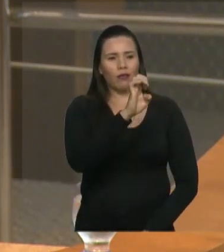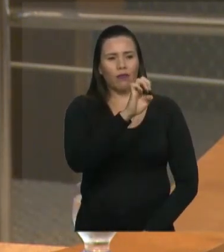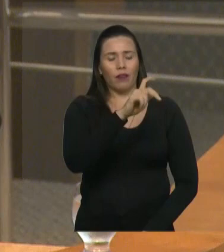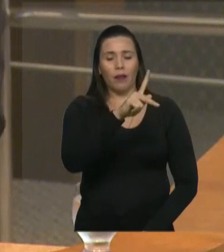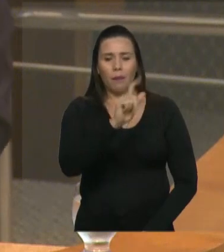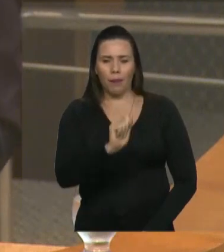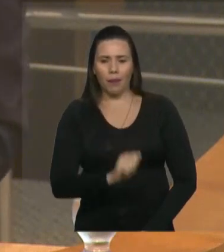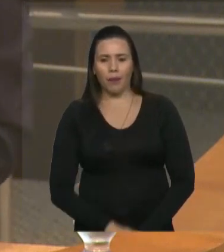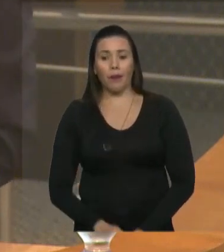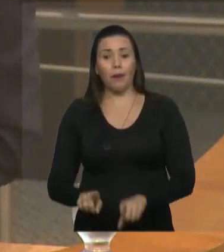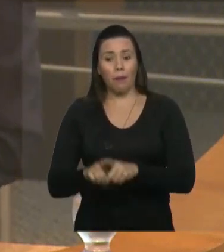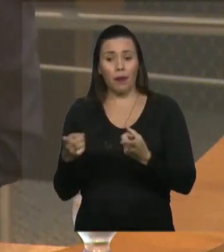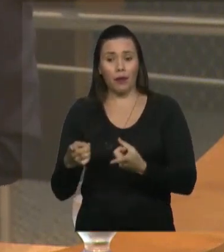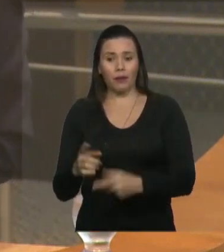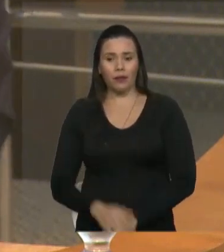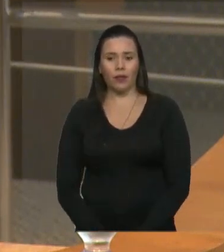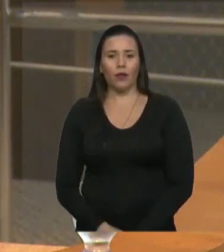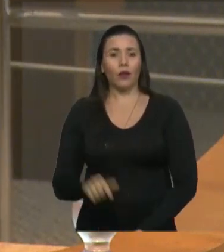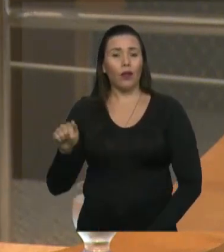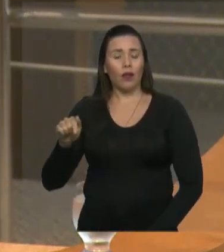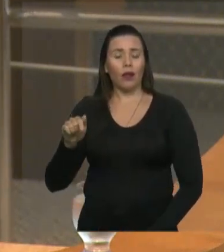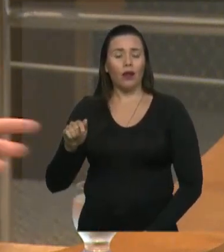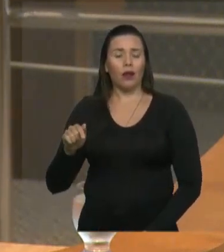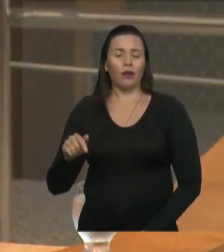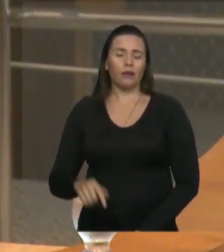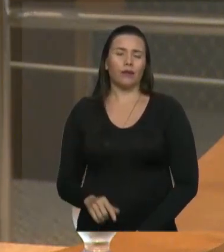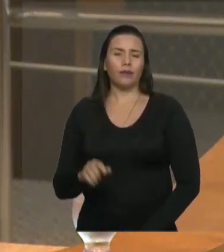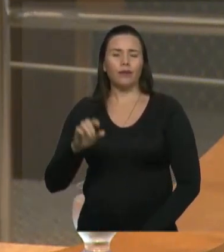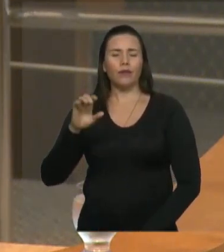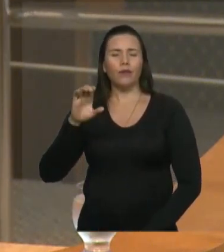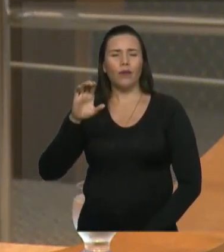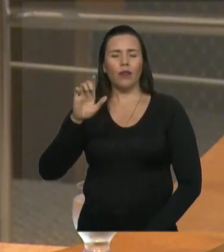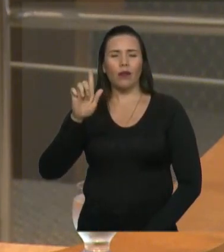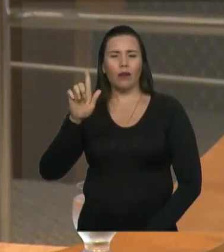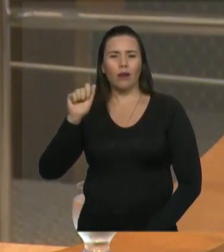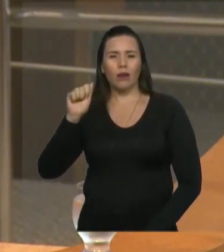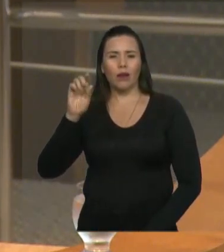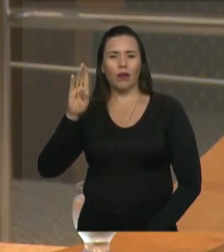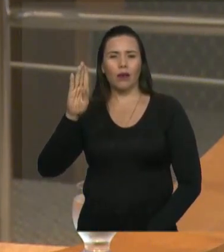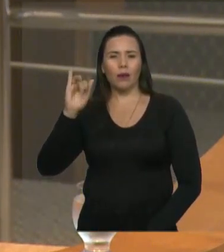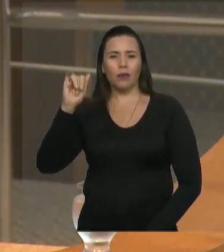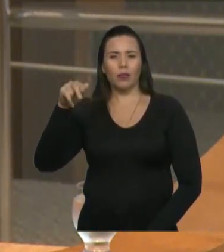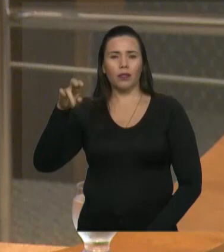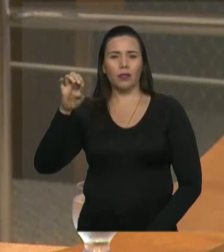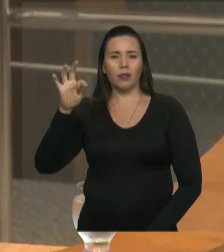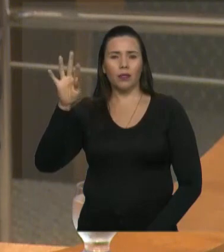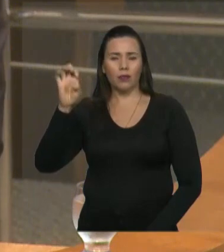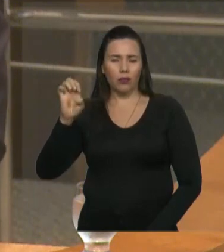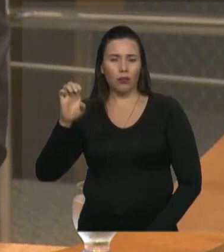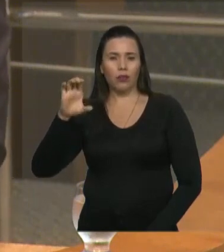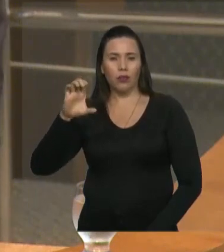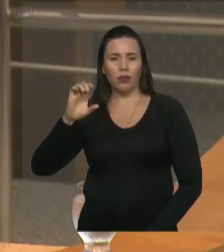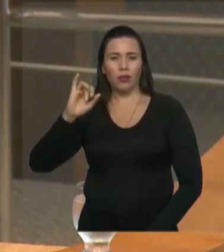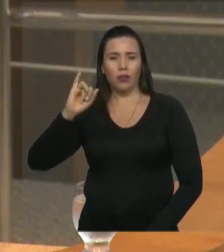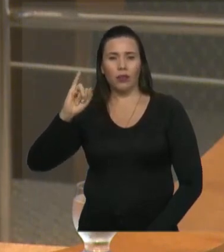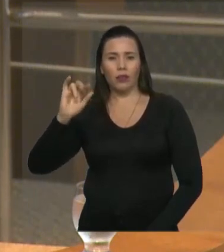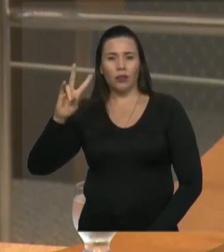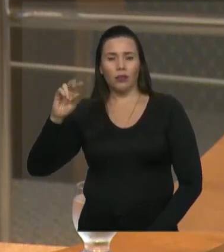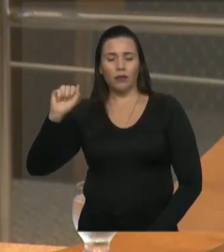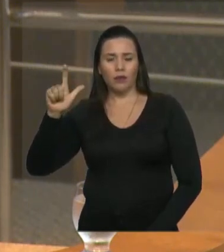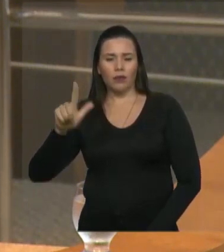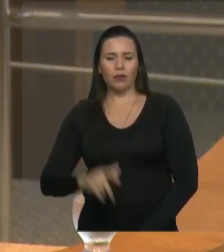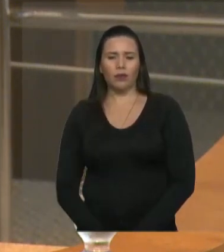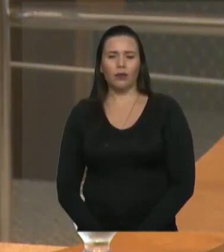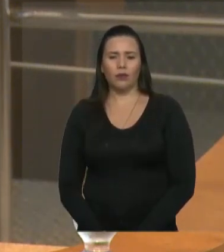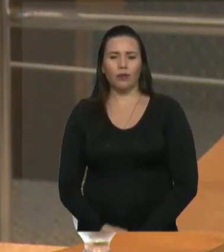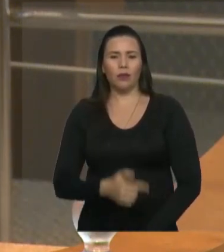O Gabinete Civil tem 126 milhões. Para quê? mais de 70 milhões para a Secretaria de Governo e